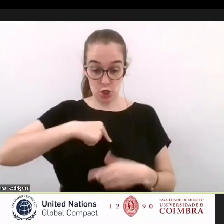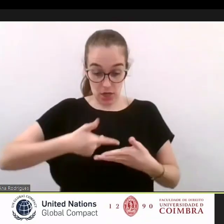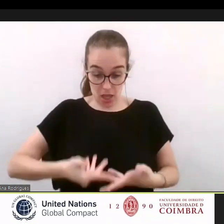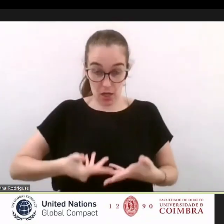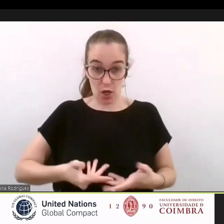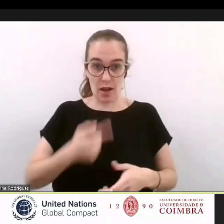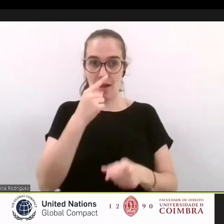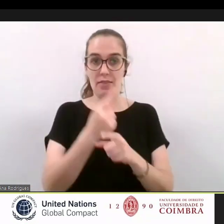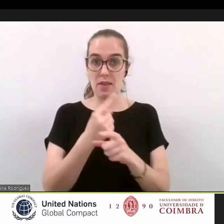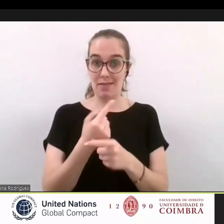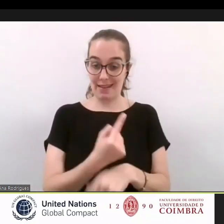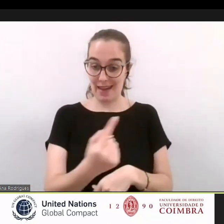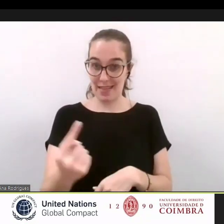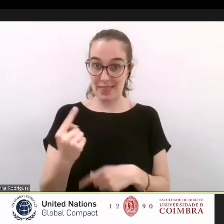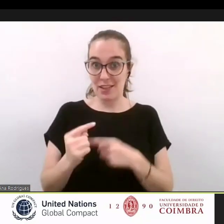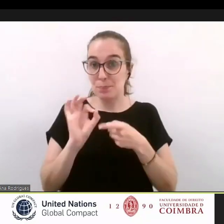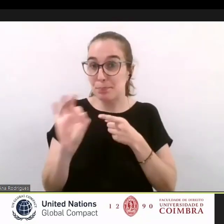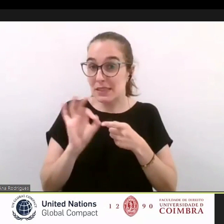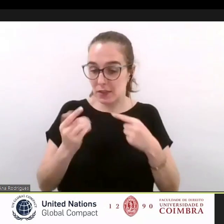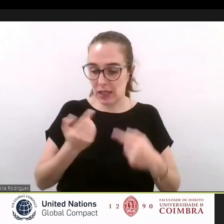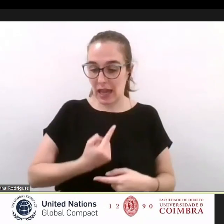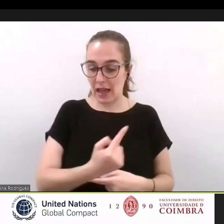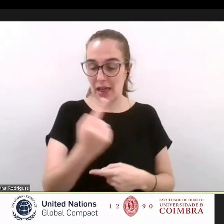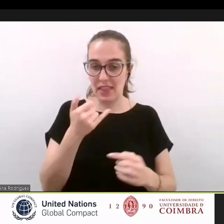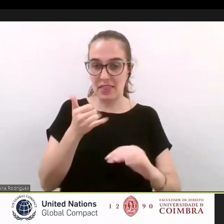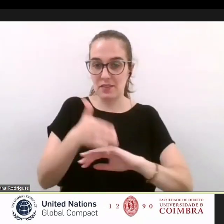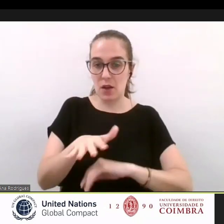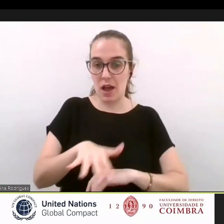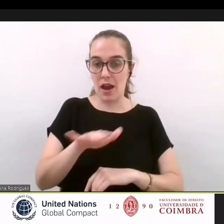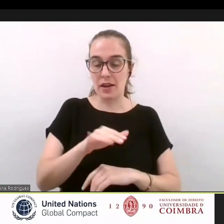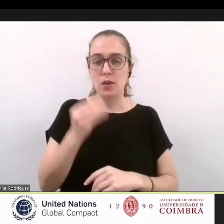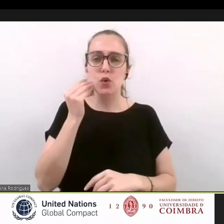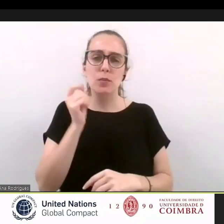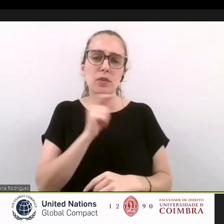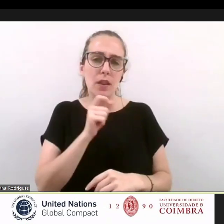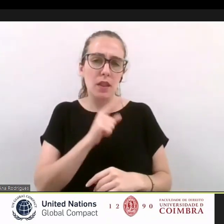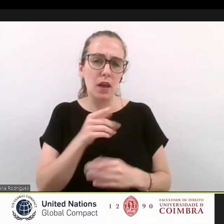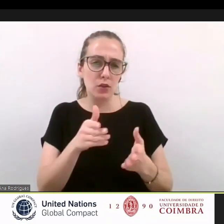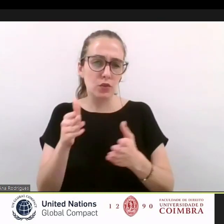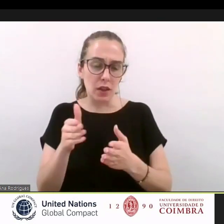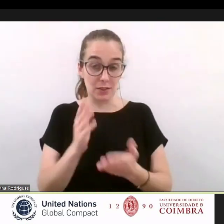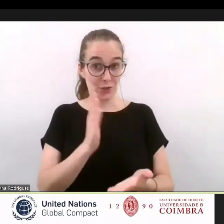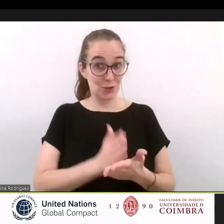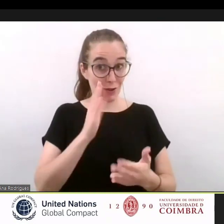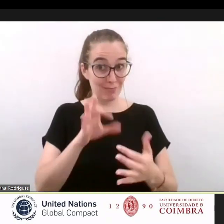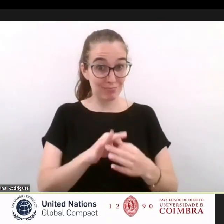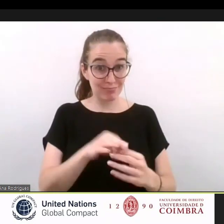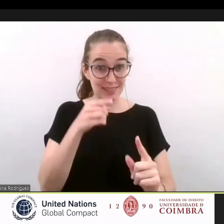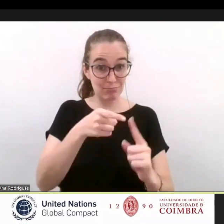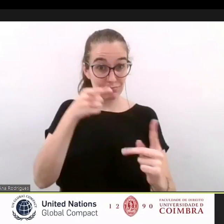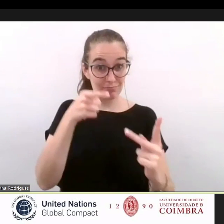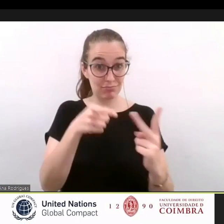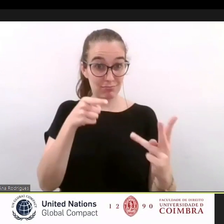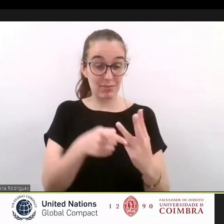de atividade, na nossa área específica de intervenção, nós conseguimos contribuir não para aqueles objetivos de desenvolvimento sustentável